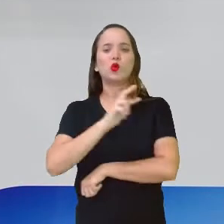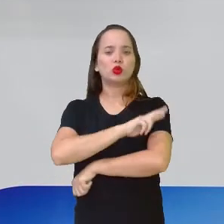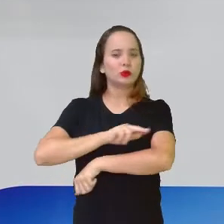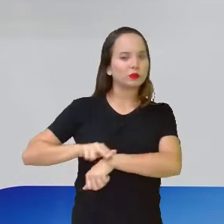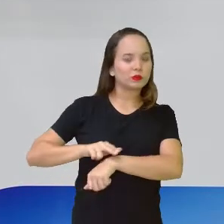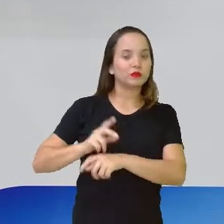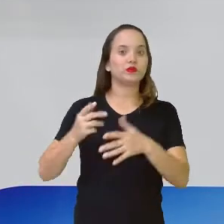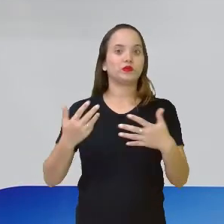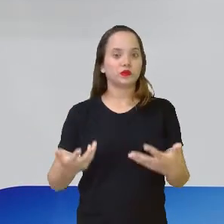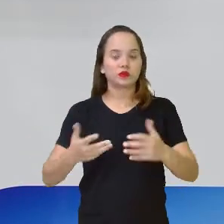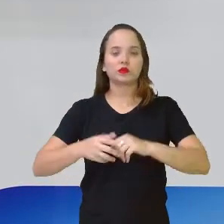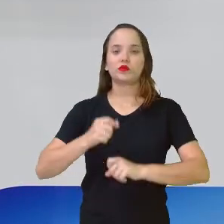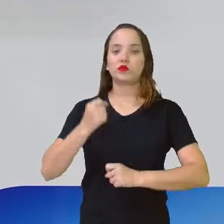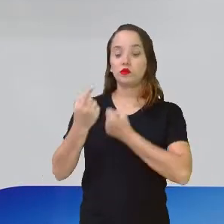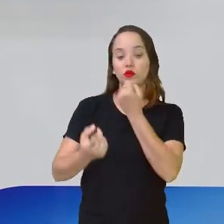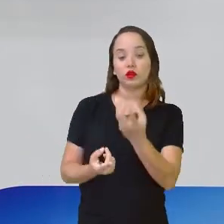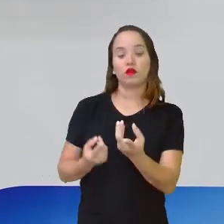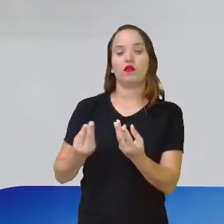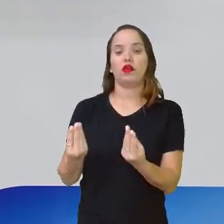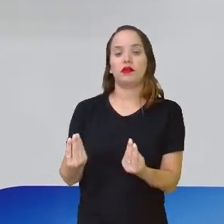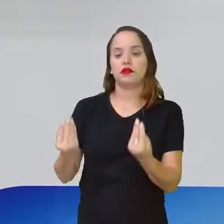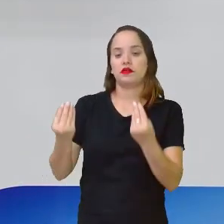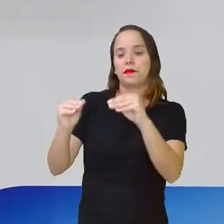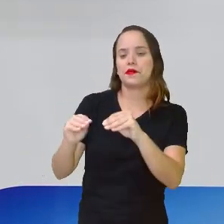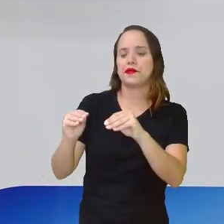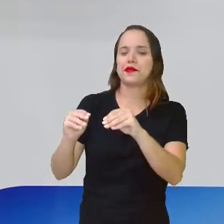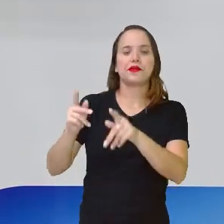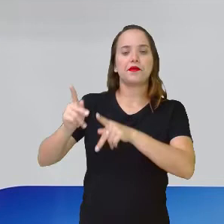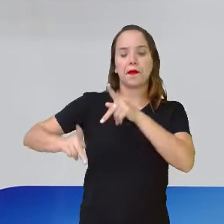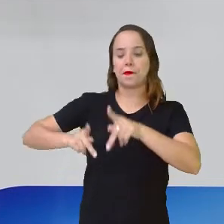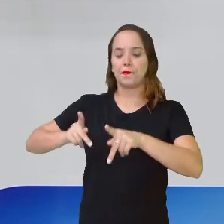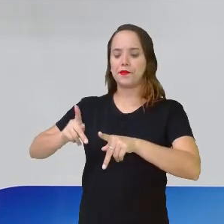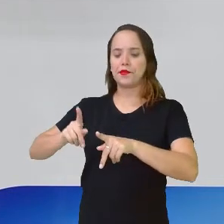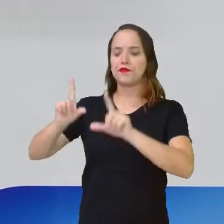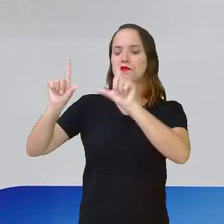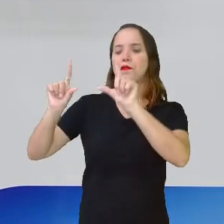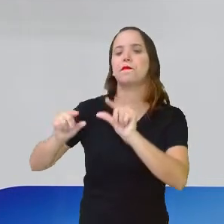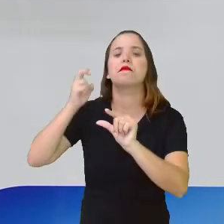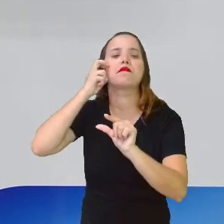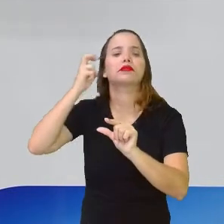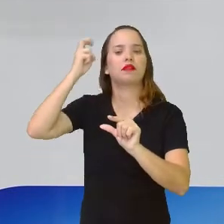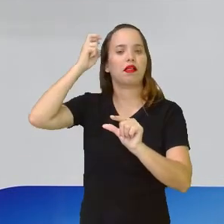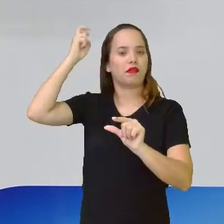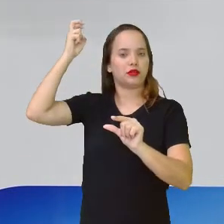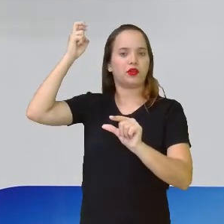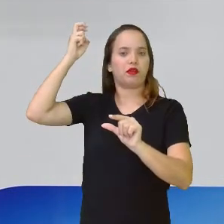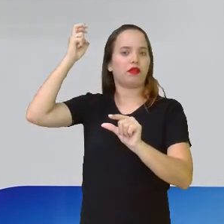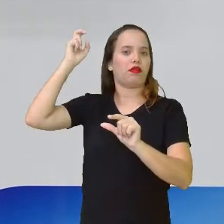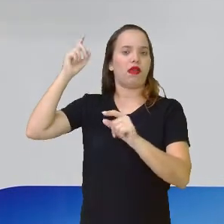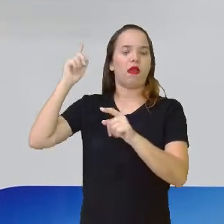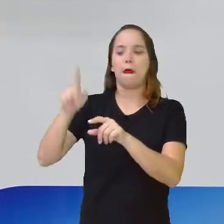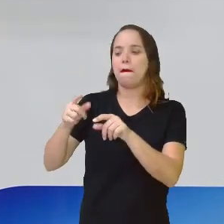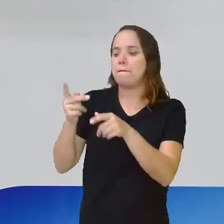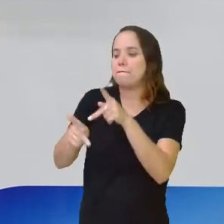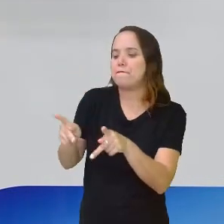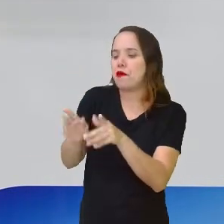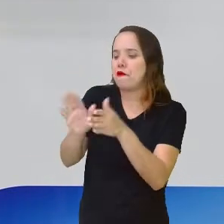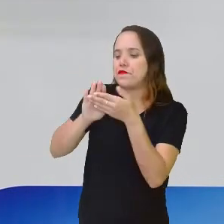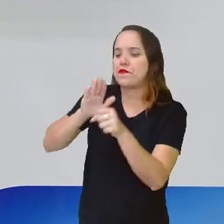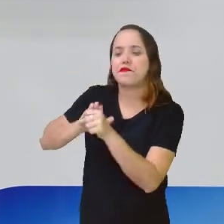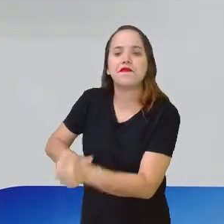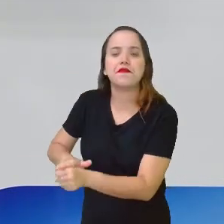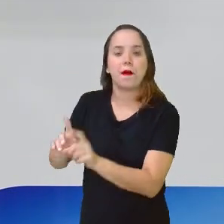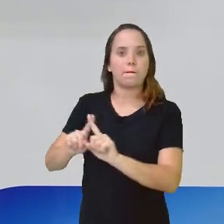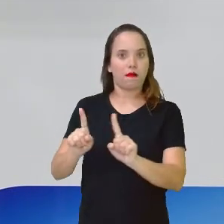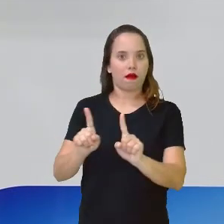são colocados, muitas vezes, como se fosse um povo menos inteligente, como se fosse um povo menor. E, muitas vezes, é passado